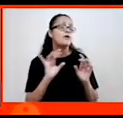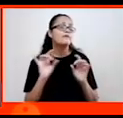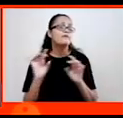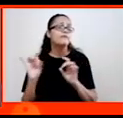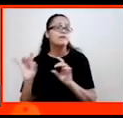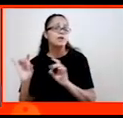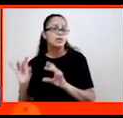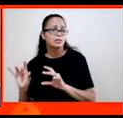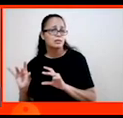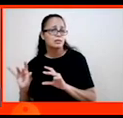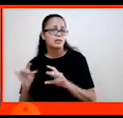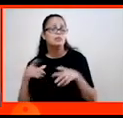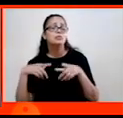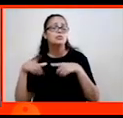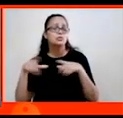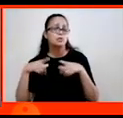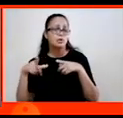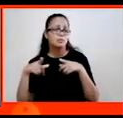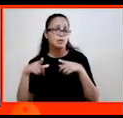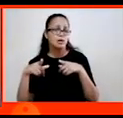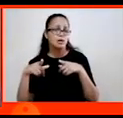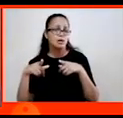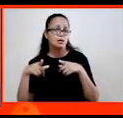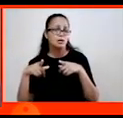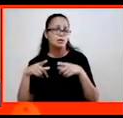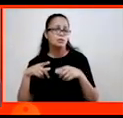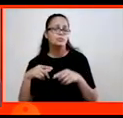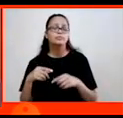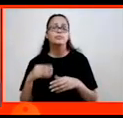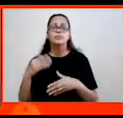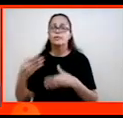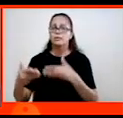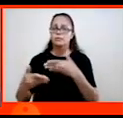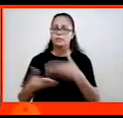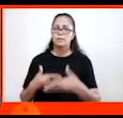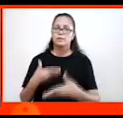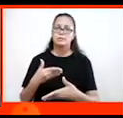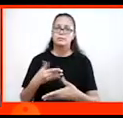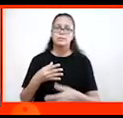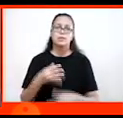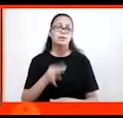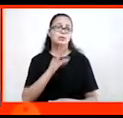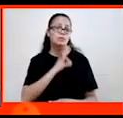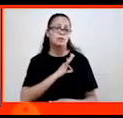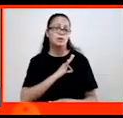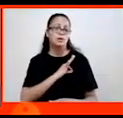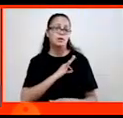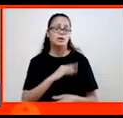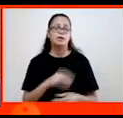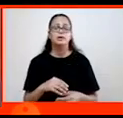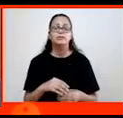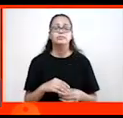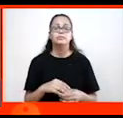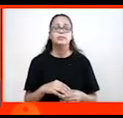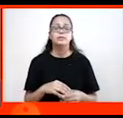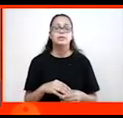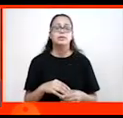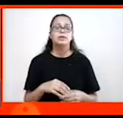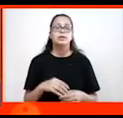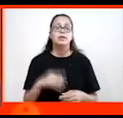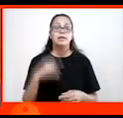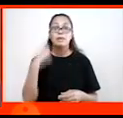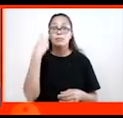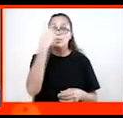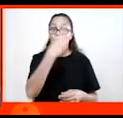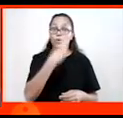força de trabalho por um salário. A retribuição, né, a remuneração, passa a ser por hora de trabalho e não mais